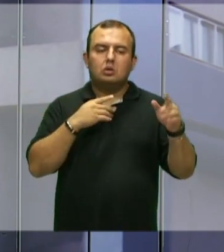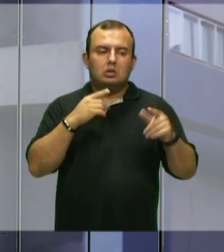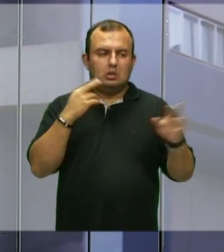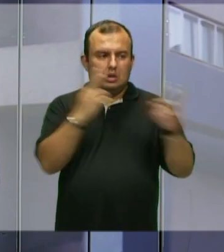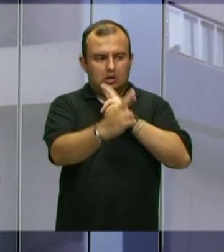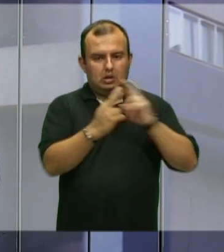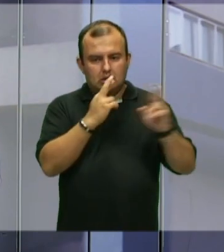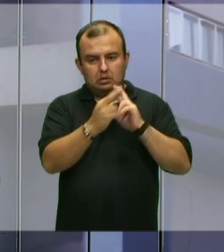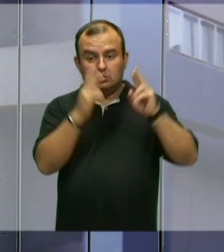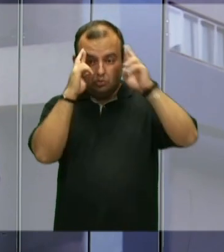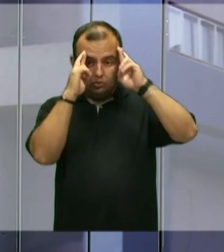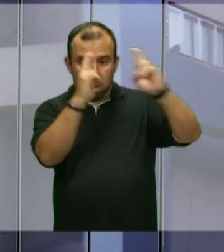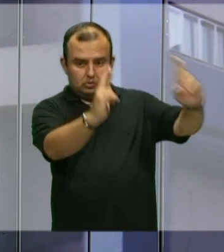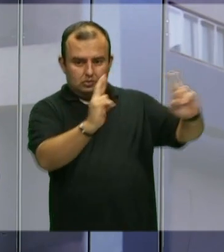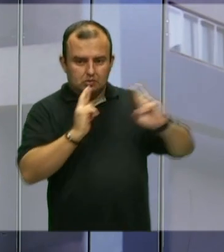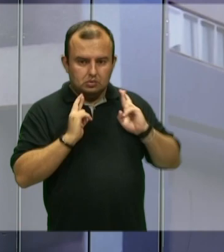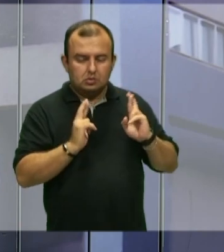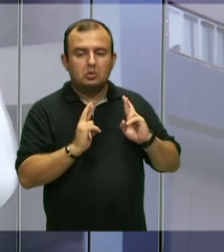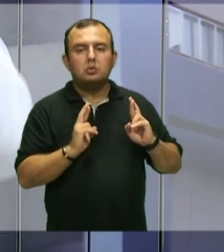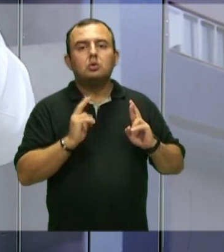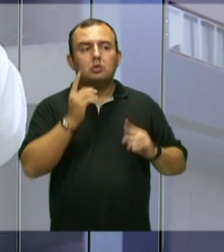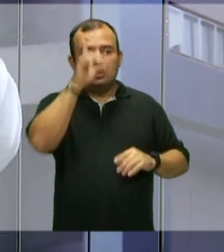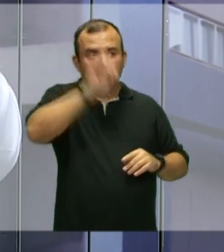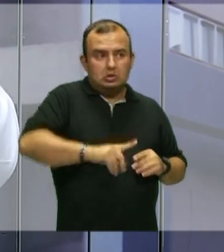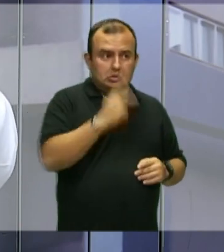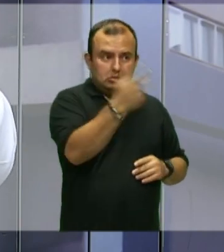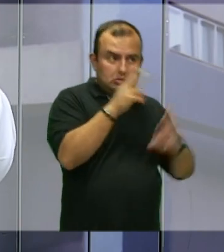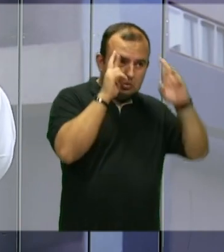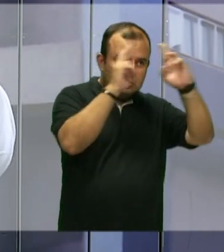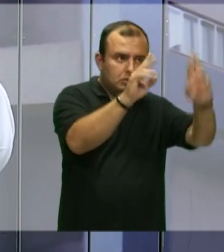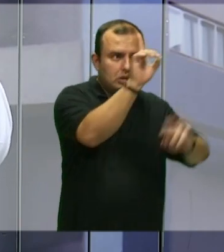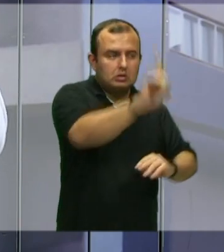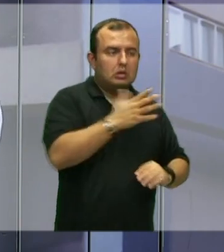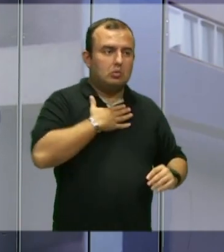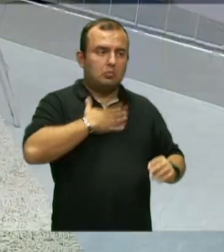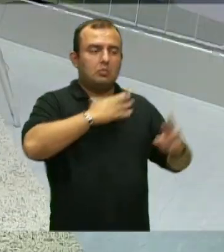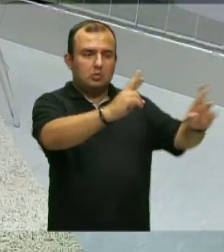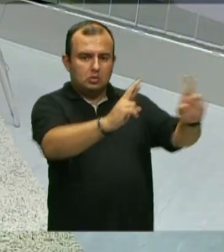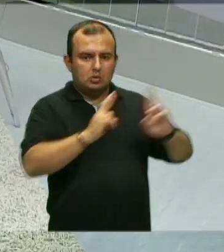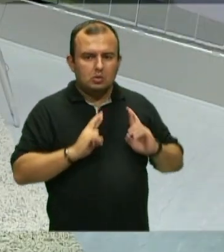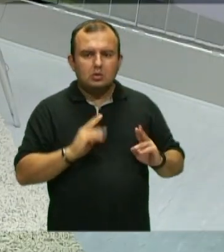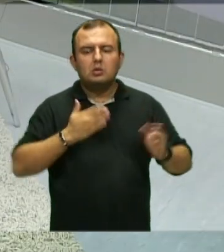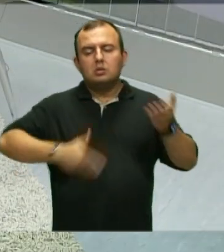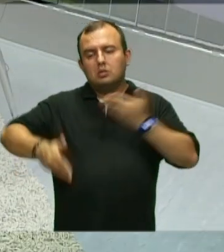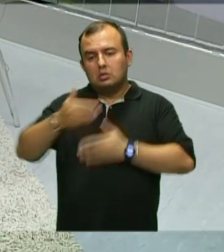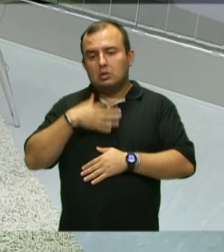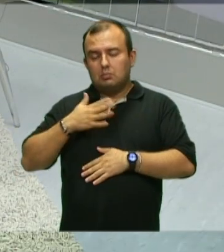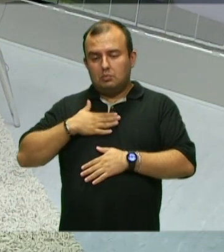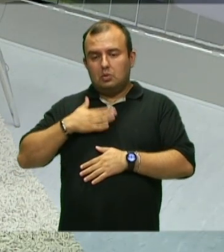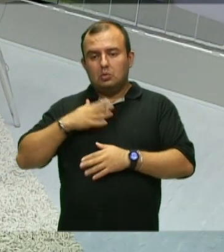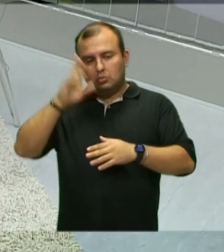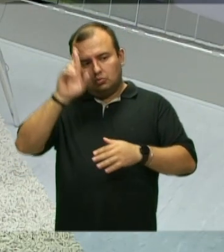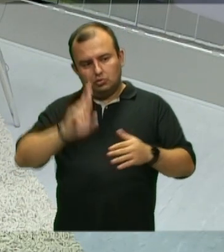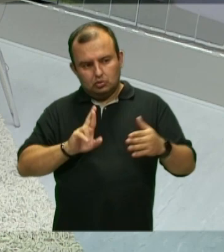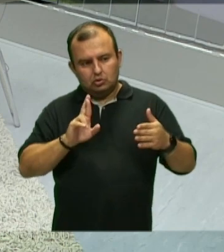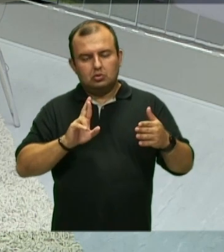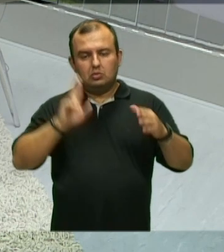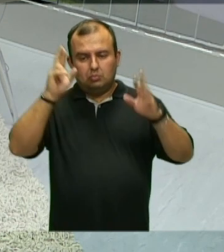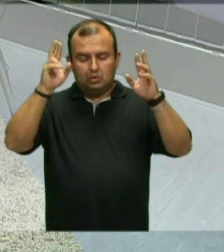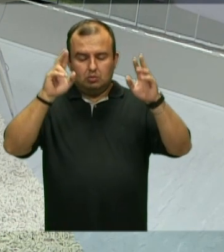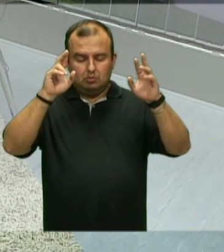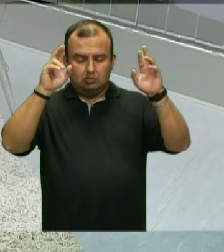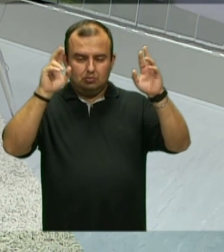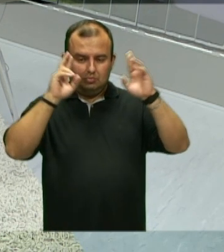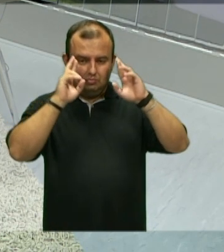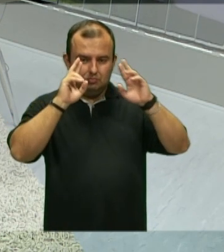respeito, né, de respeitar o direito de um, entender que o direito de um acaba quando começa do outro, e através